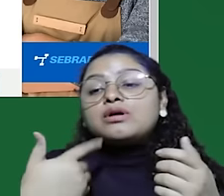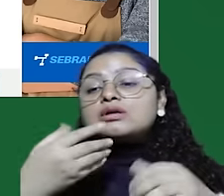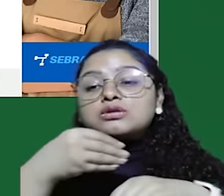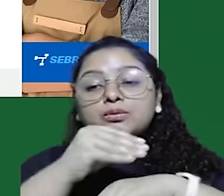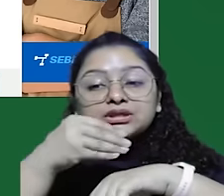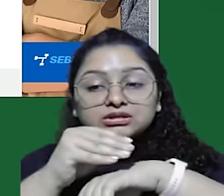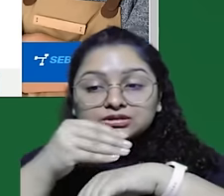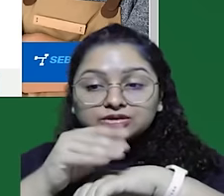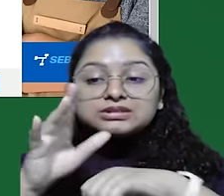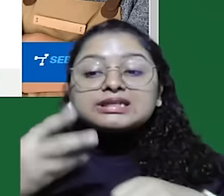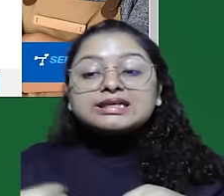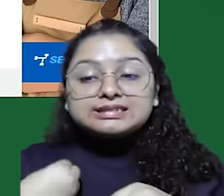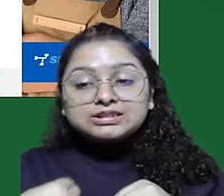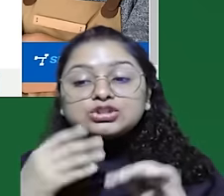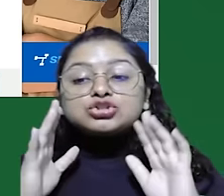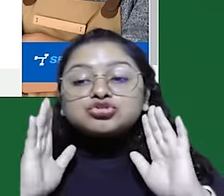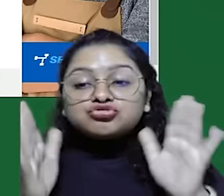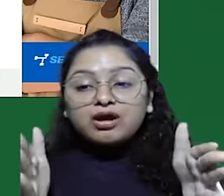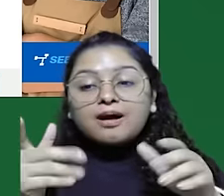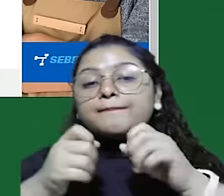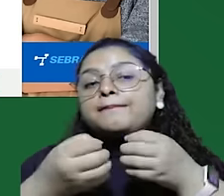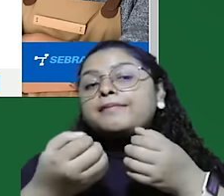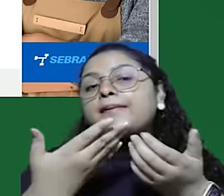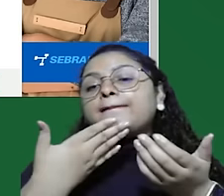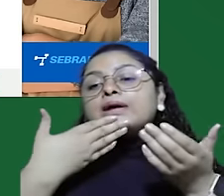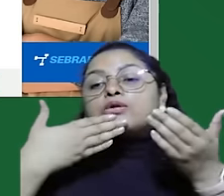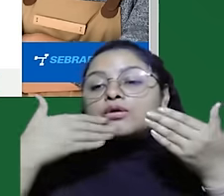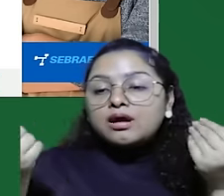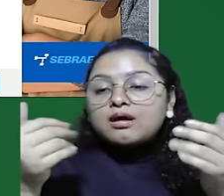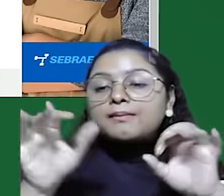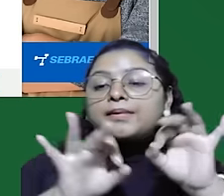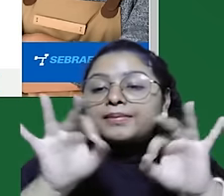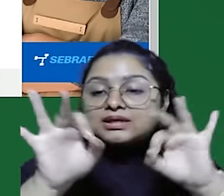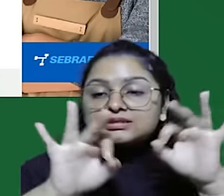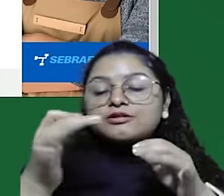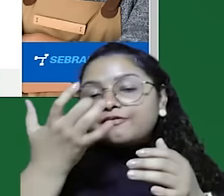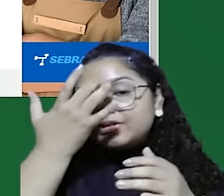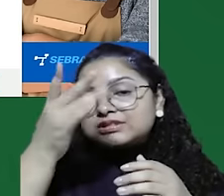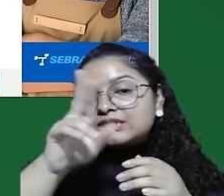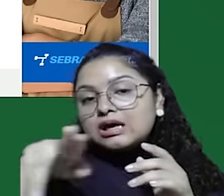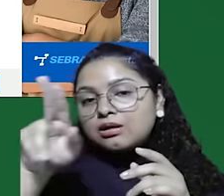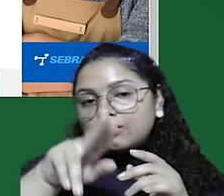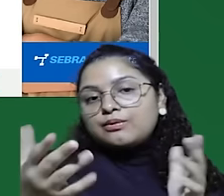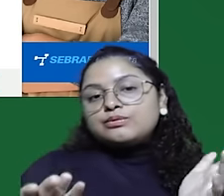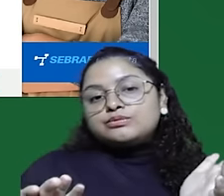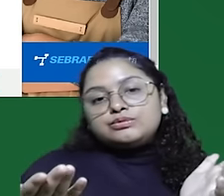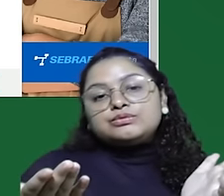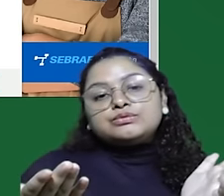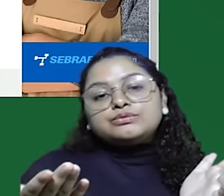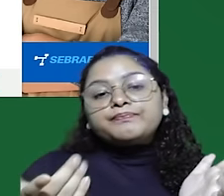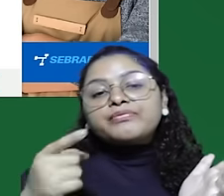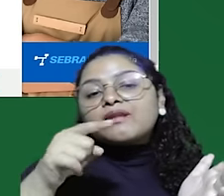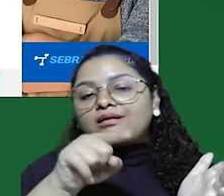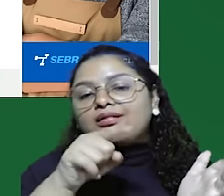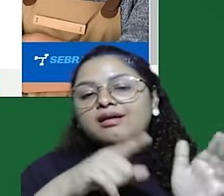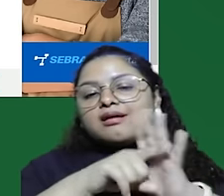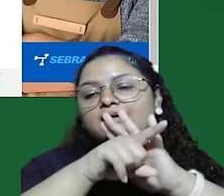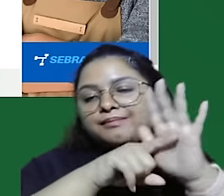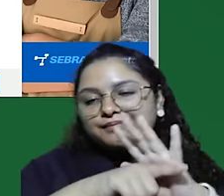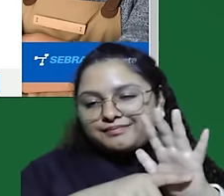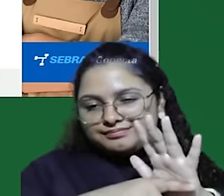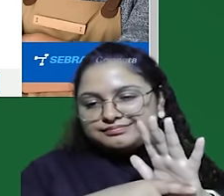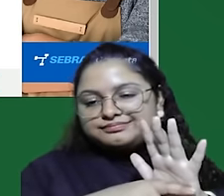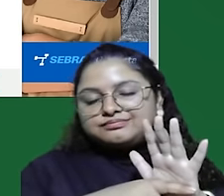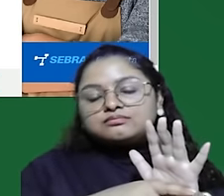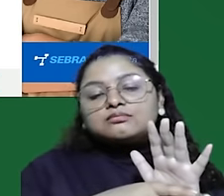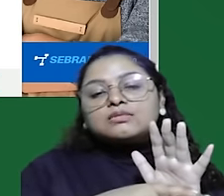elas já existem né para ampliar uma uma funcionalidade facilidade de uso aqui a pesquisa da situação tributária